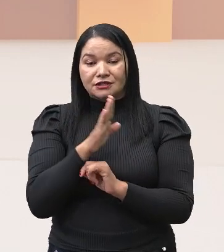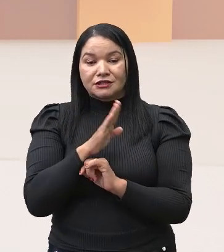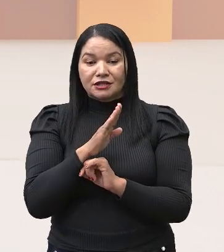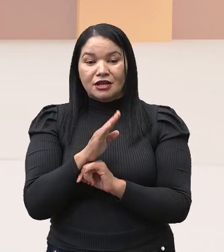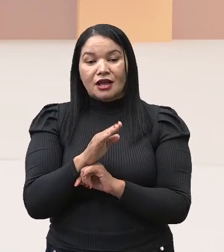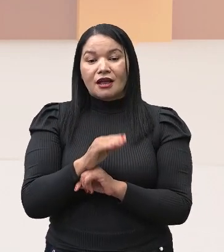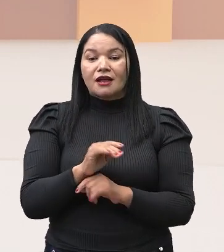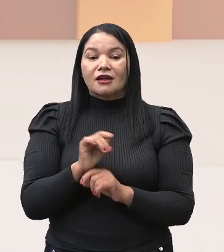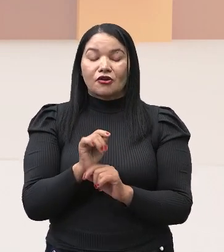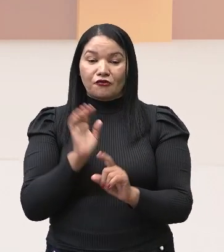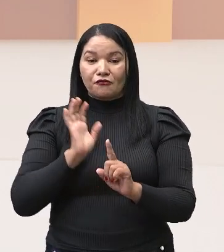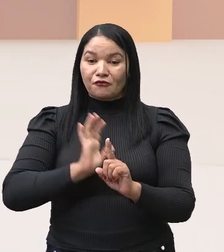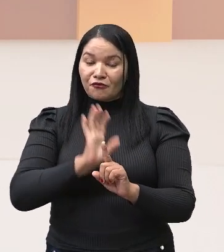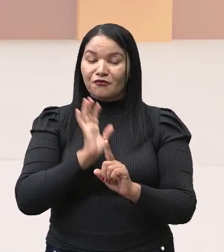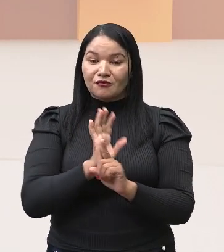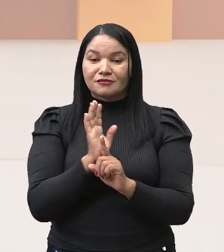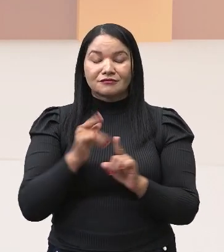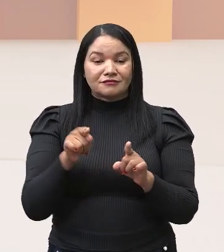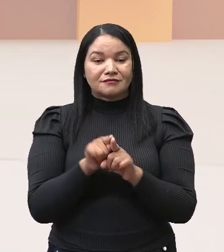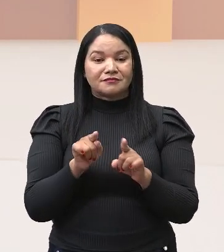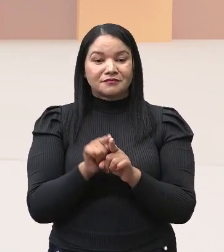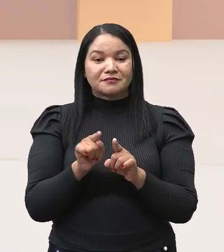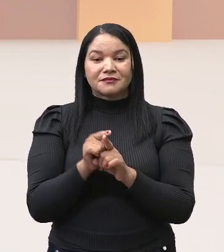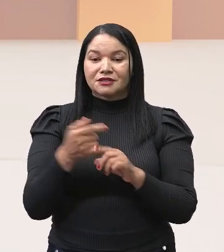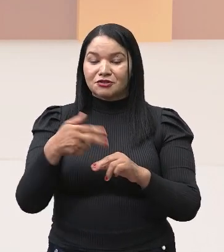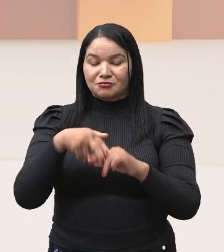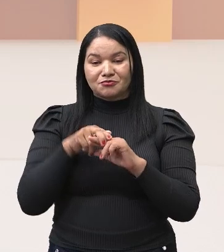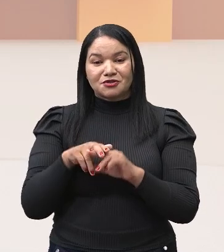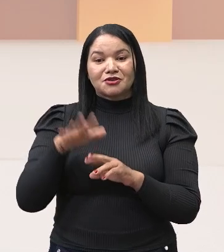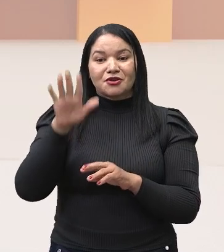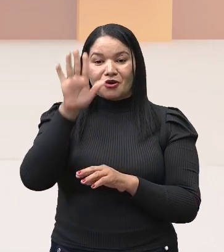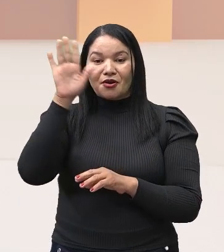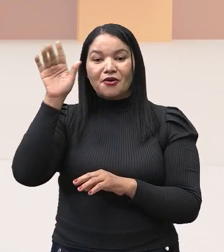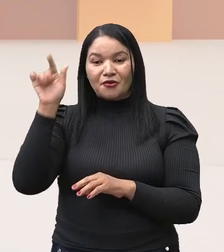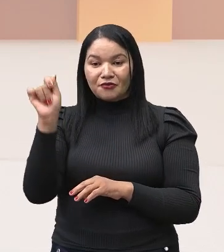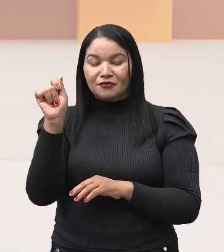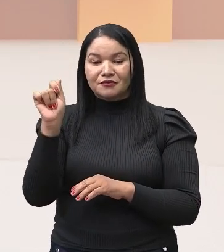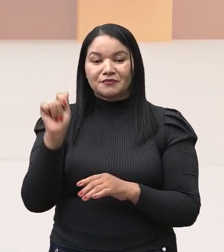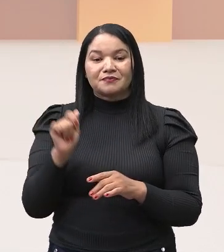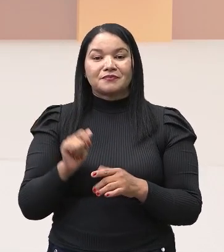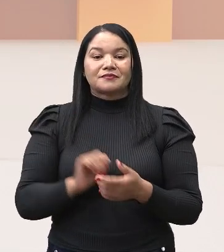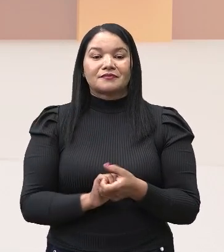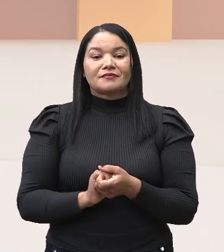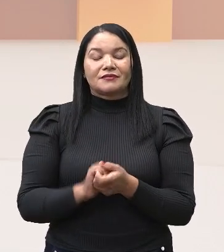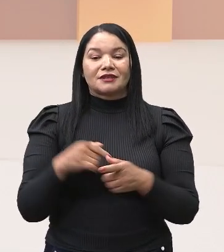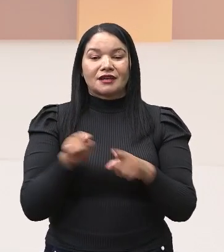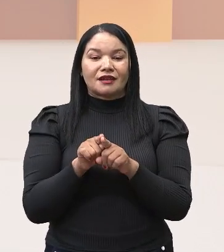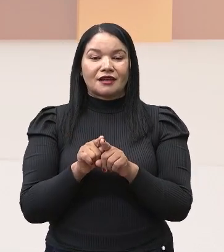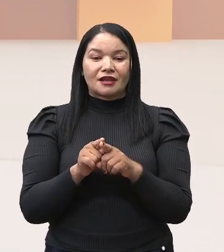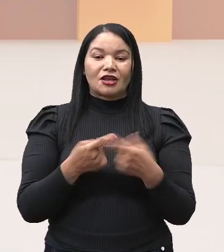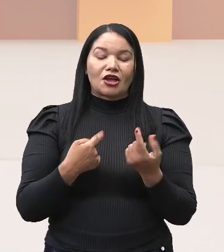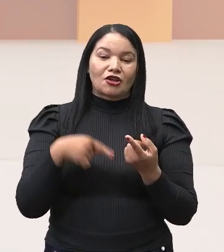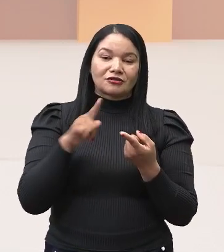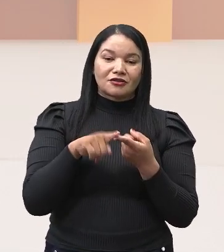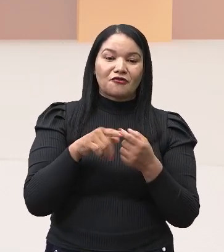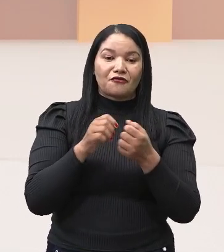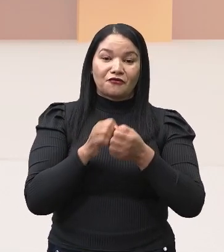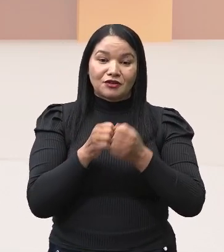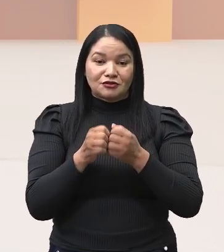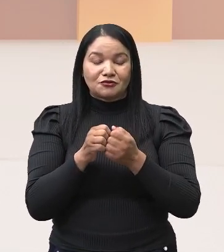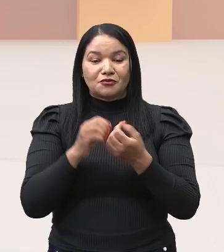fortemente influenciada pela África. Então, nós vamos ter pratos como a feijoada,